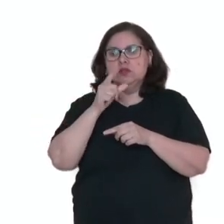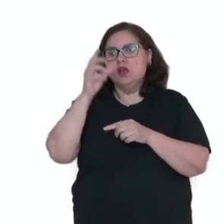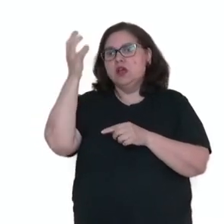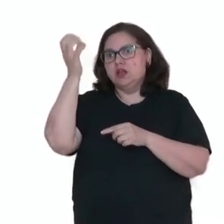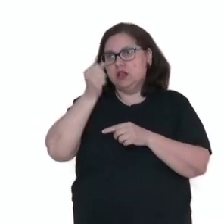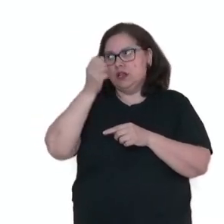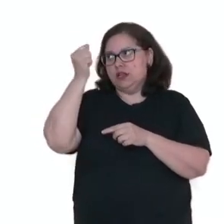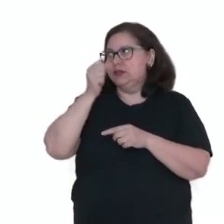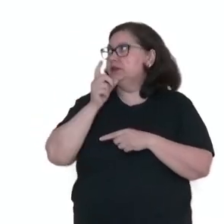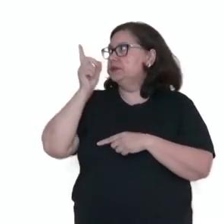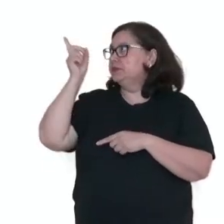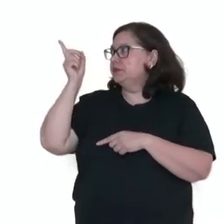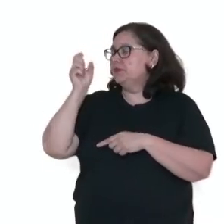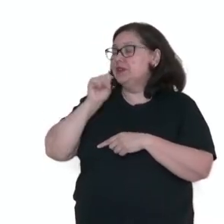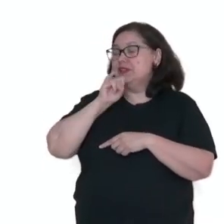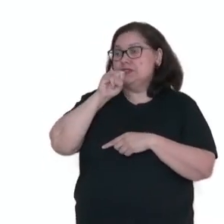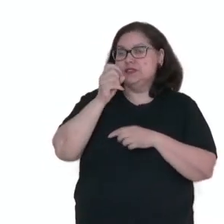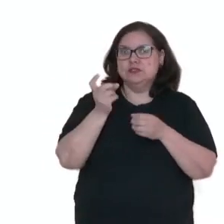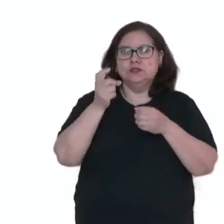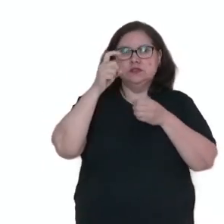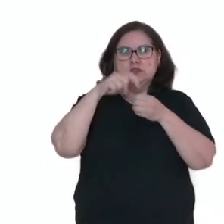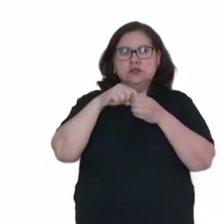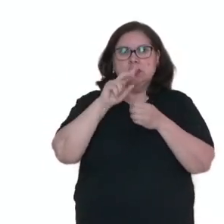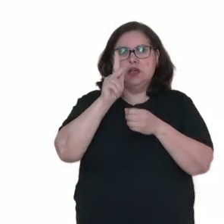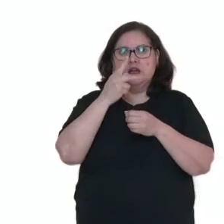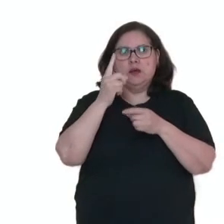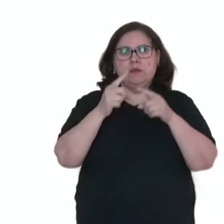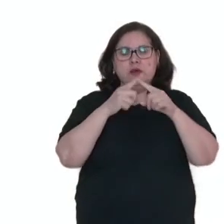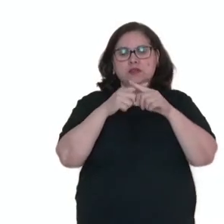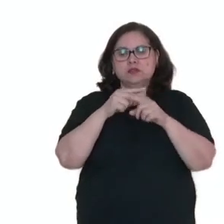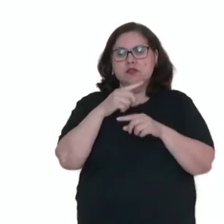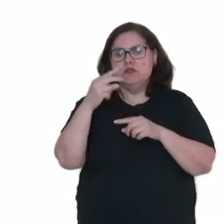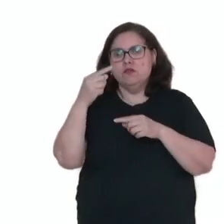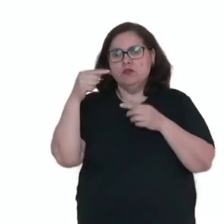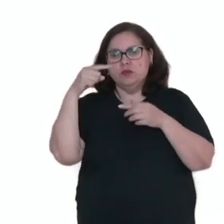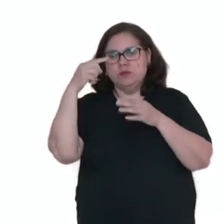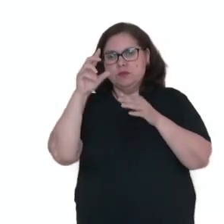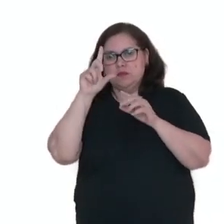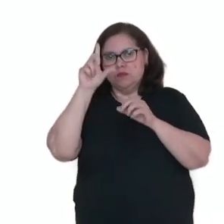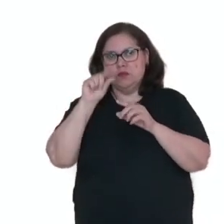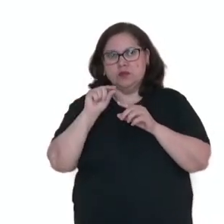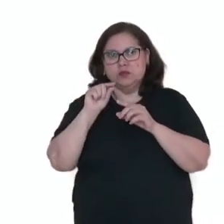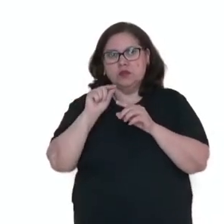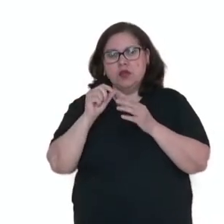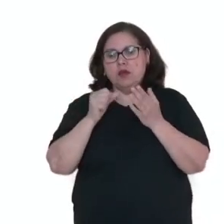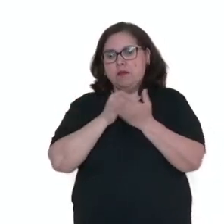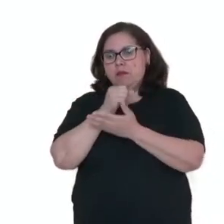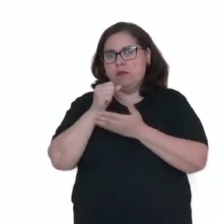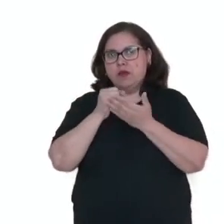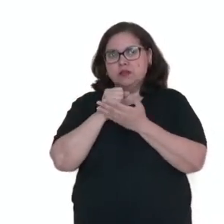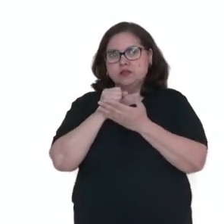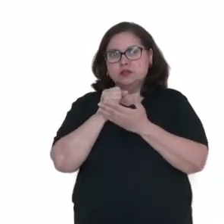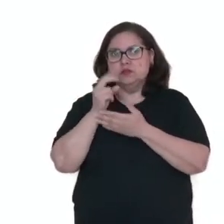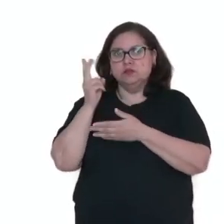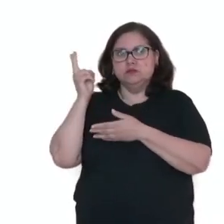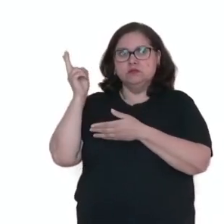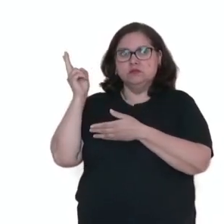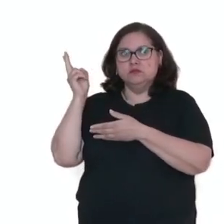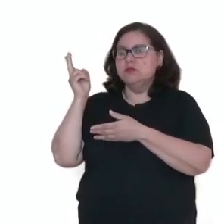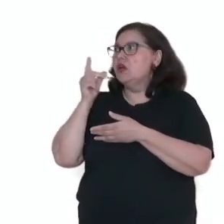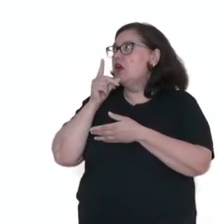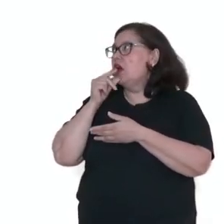leite. Se a concentração de H+ for menor que OH-, a solução é básica, que é o caso desta aqui.